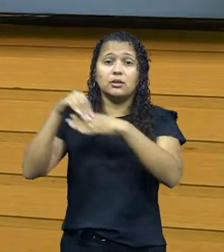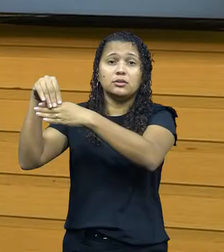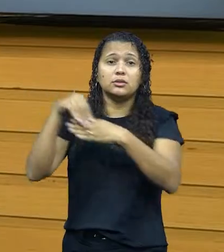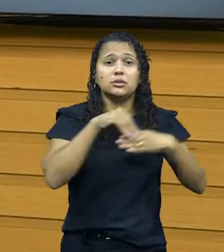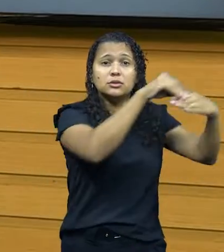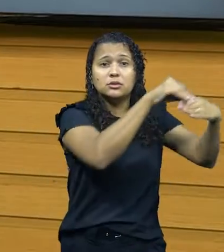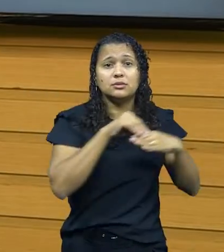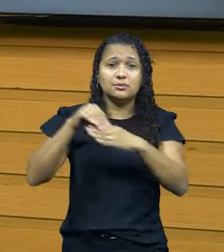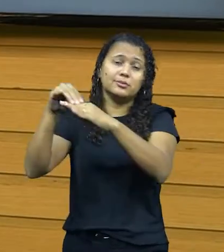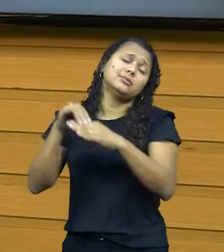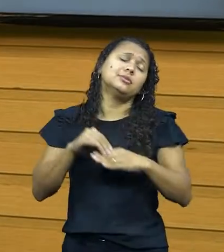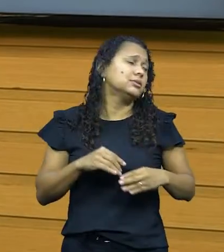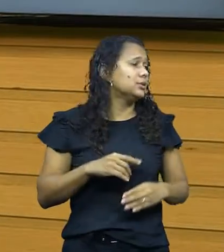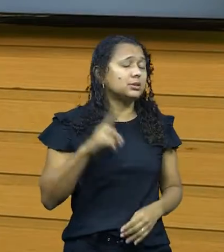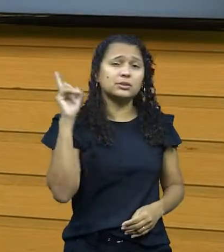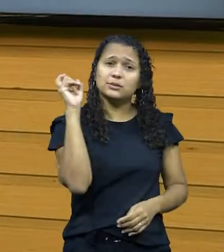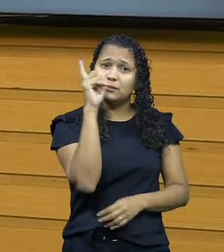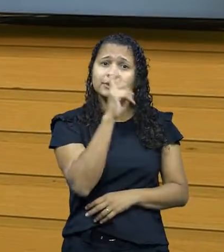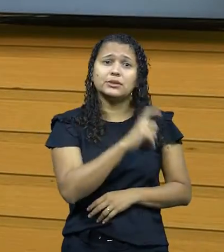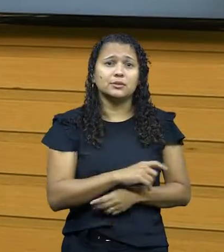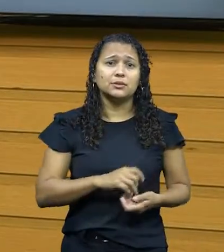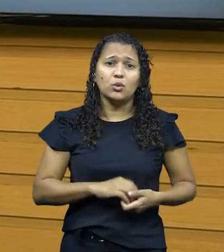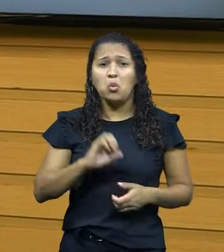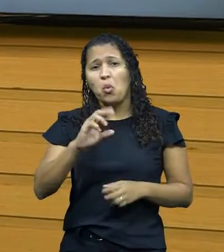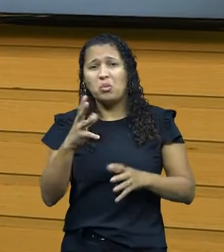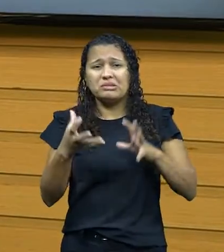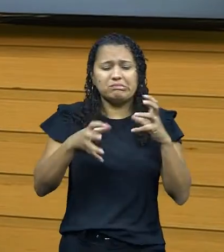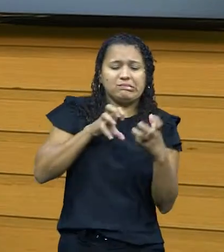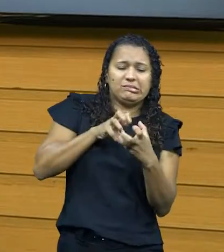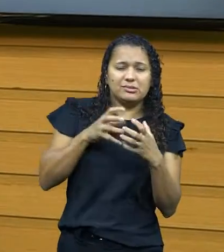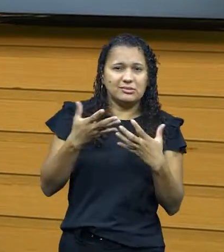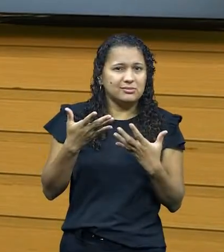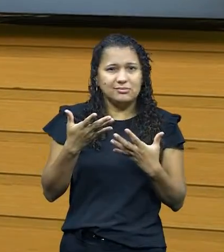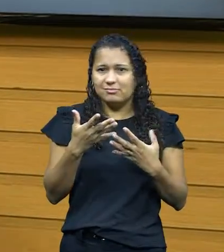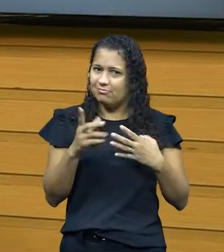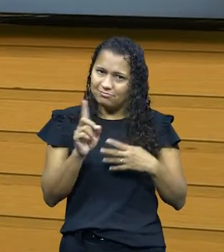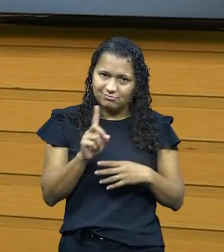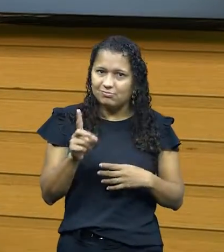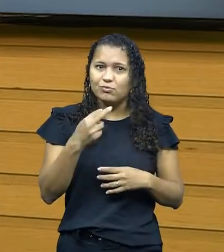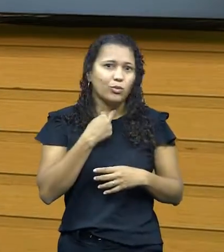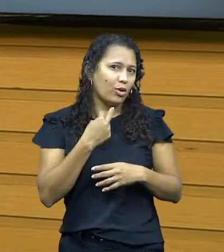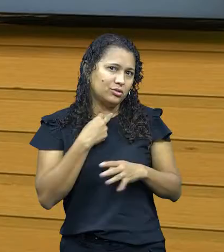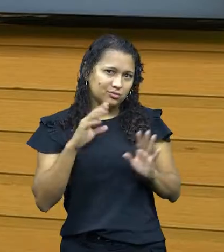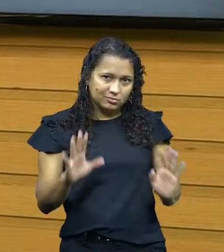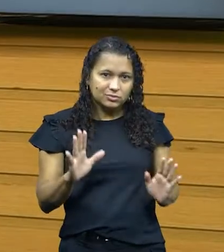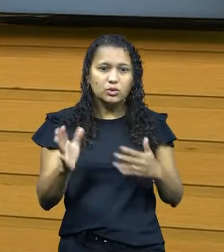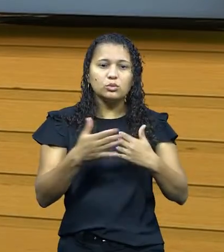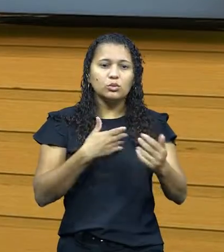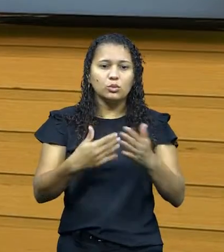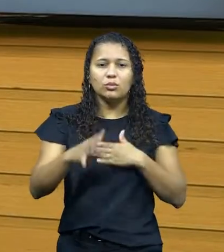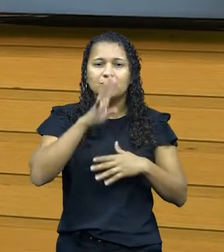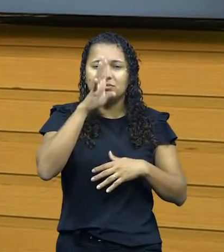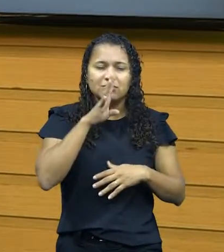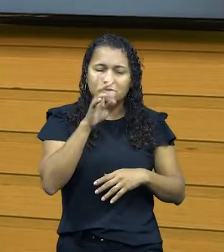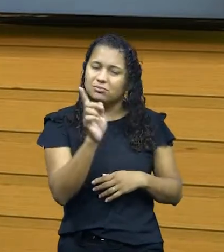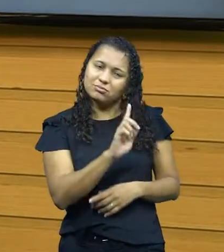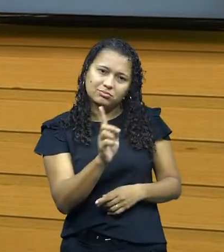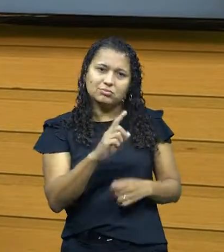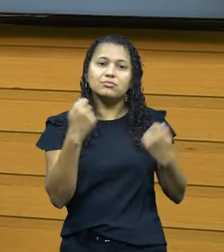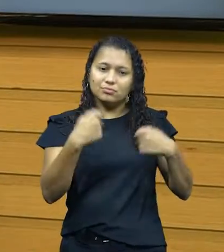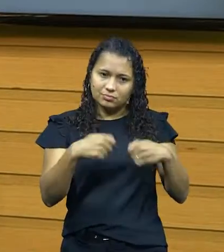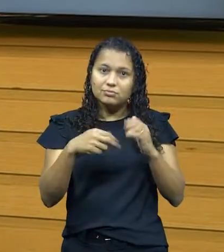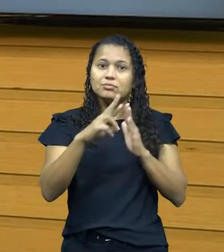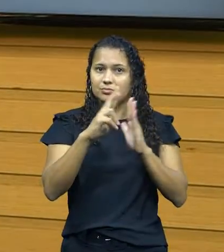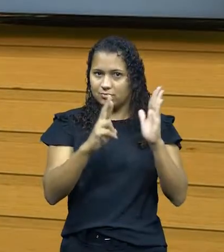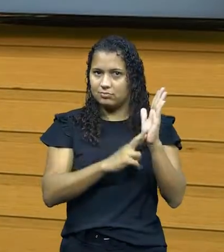para um lado e para o outro. É muito complicado. Ou então amassar de qualquer forma, fazer qualquer dobramento e ele não vai ficar legível. Então,